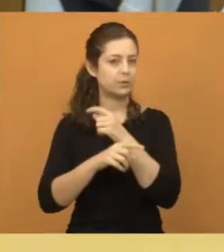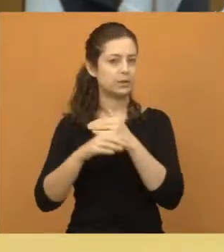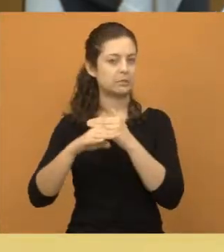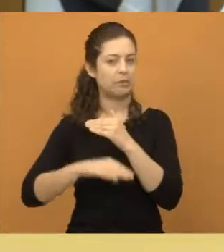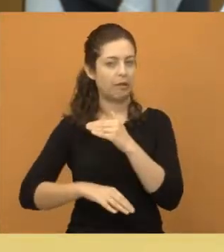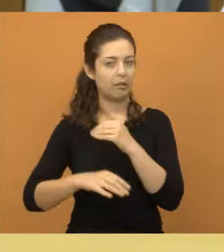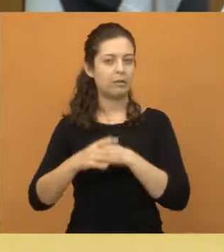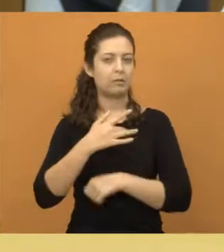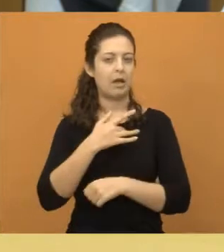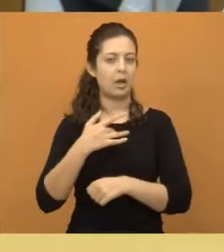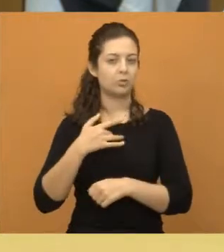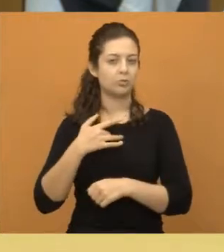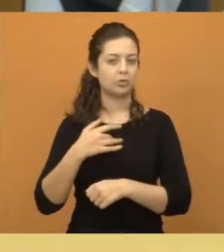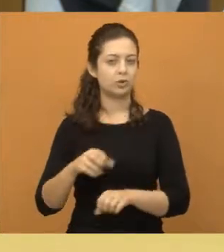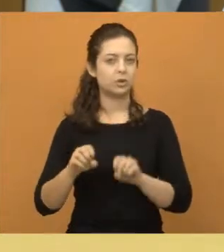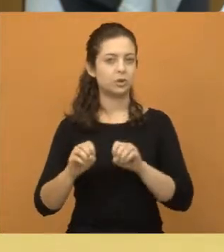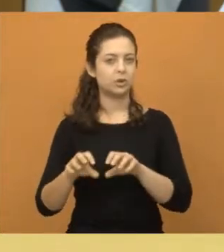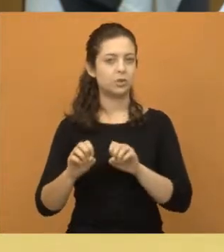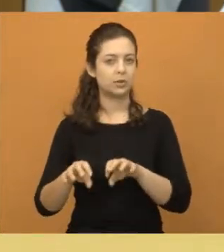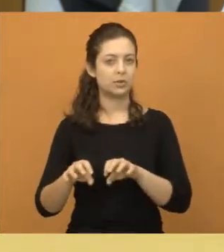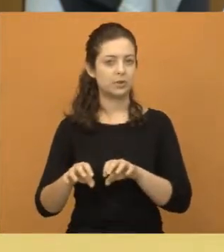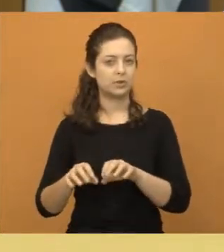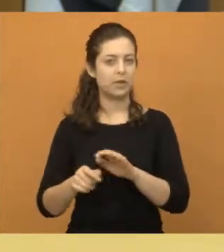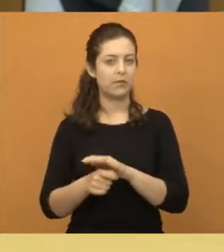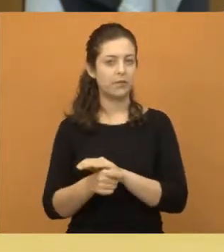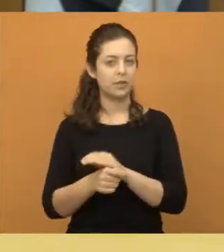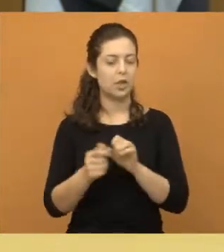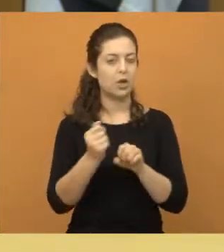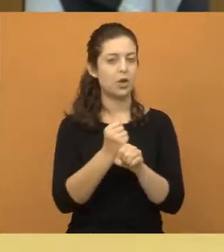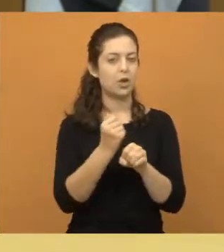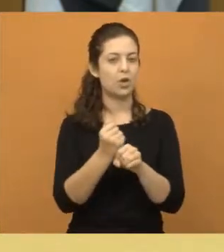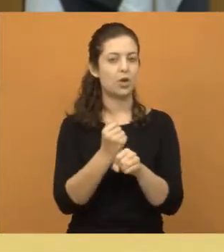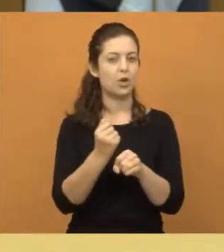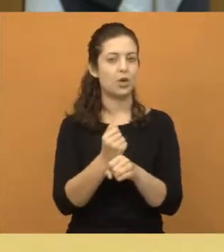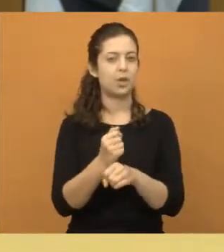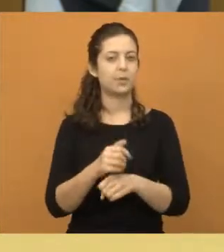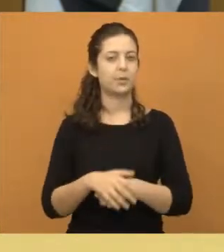saúde, educação, investimentos em obras.